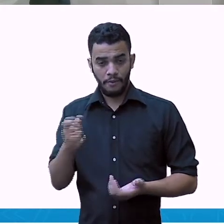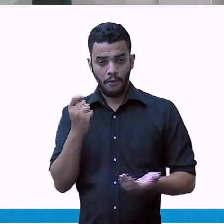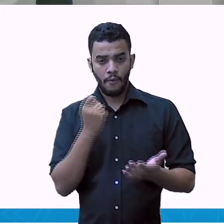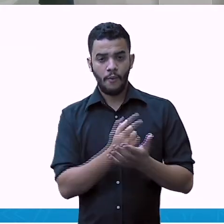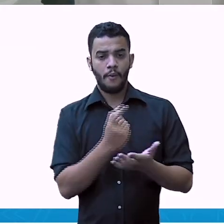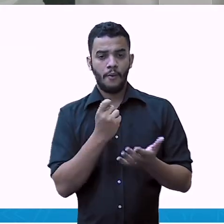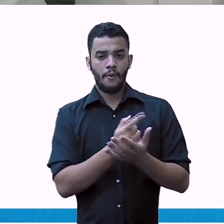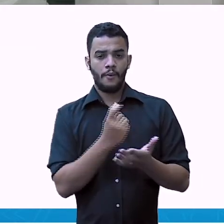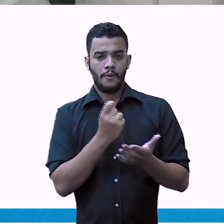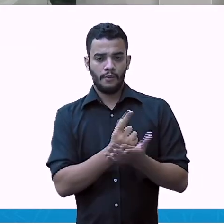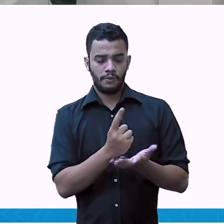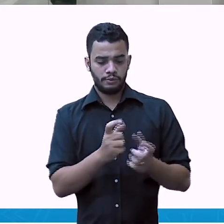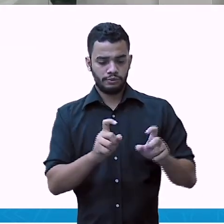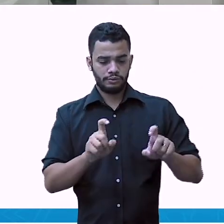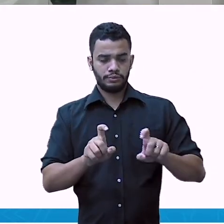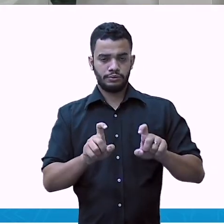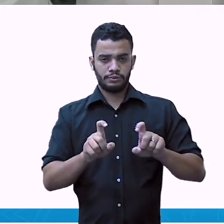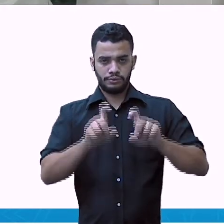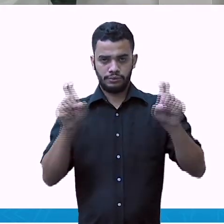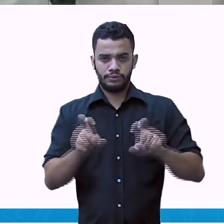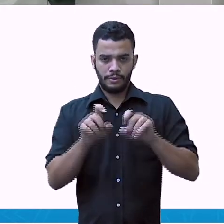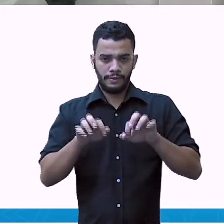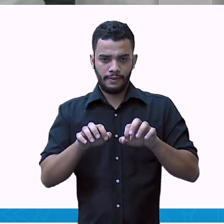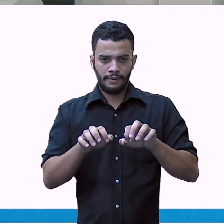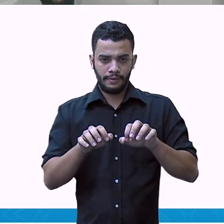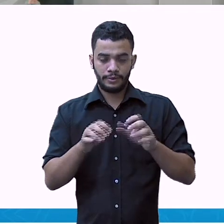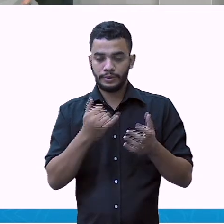em 10 vezes,